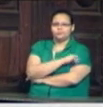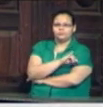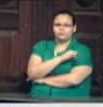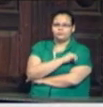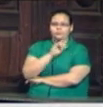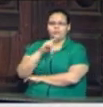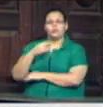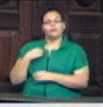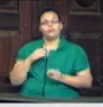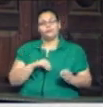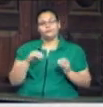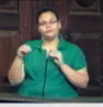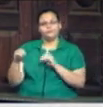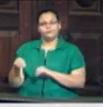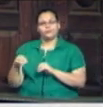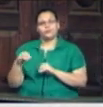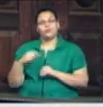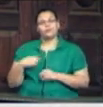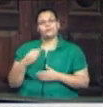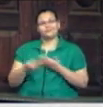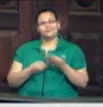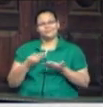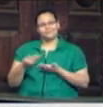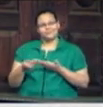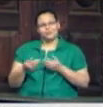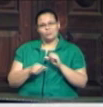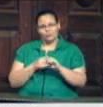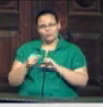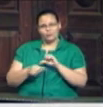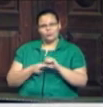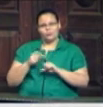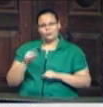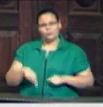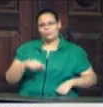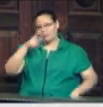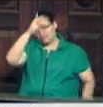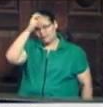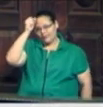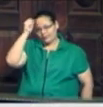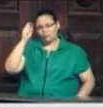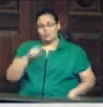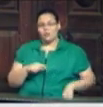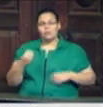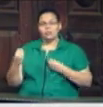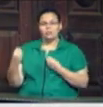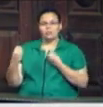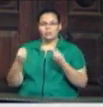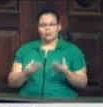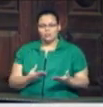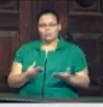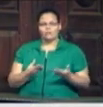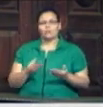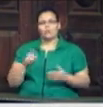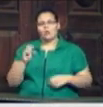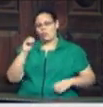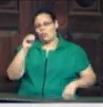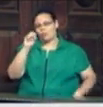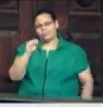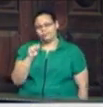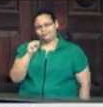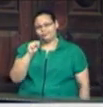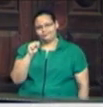foram transferidos para a gestão municipal. E a prefeitura entregou para organizações